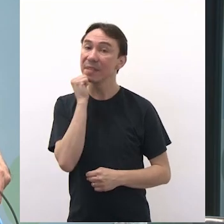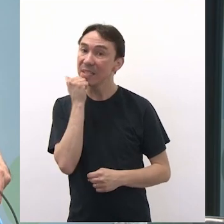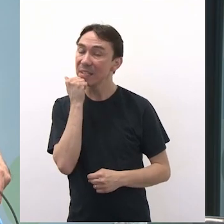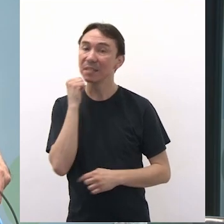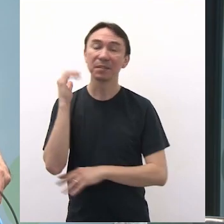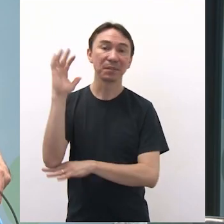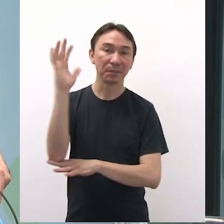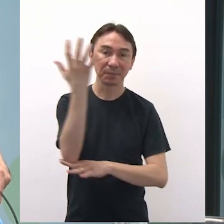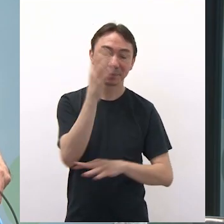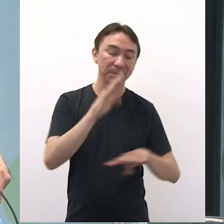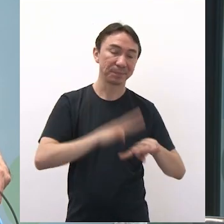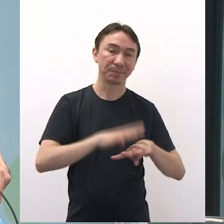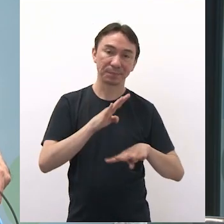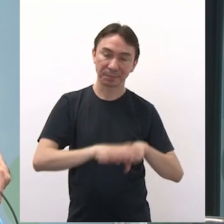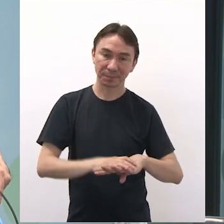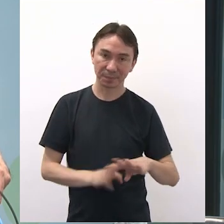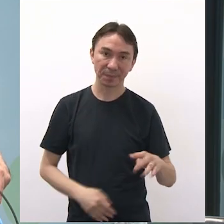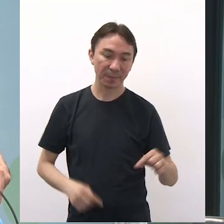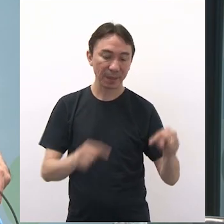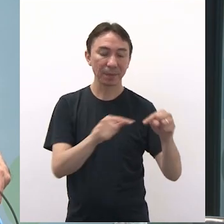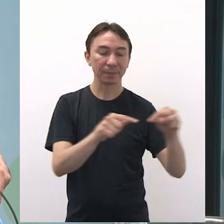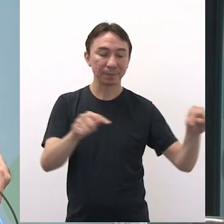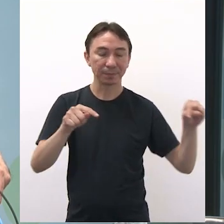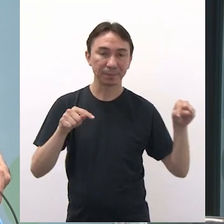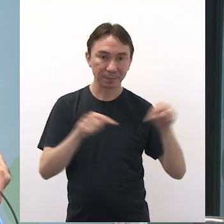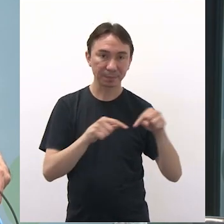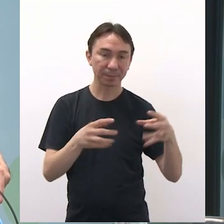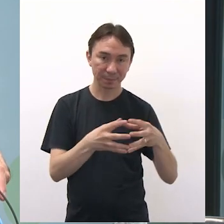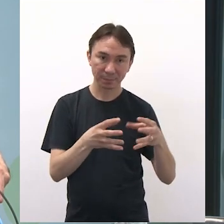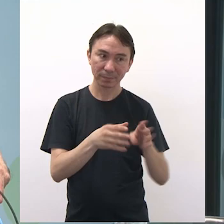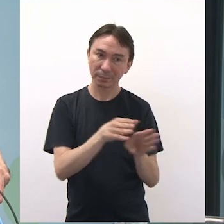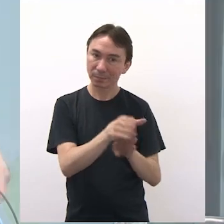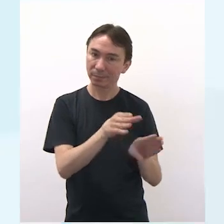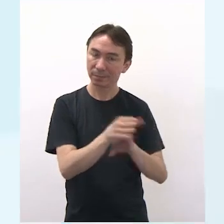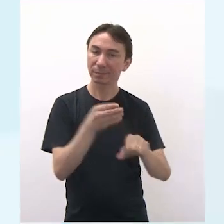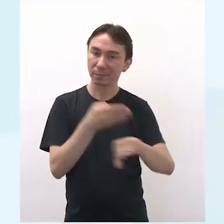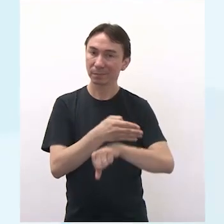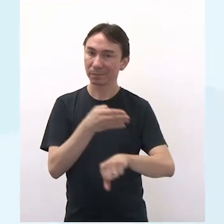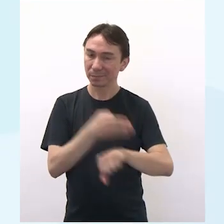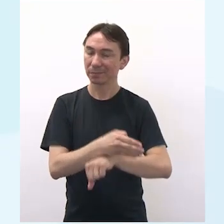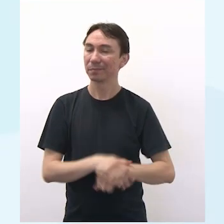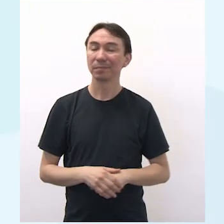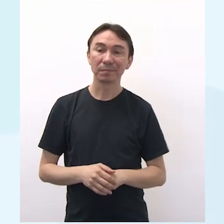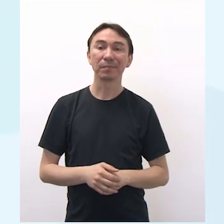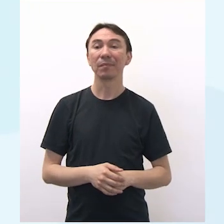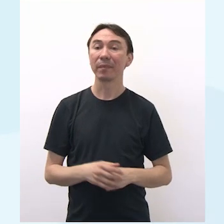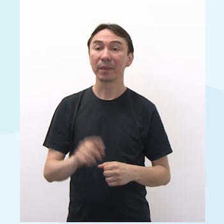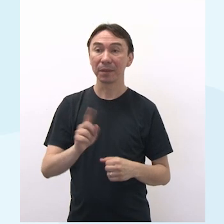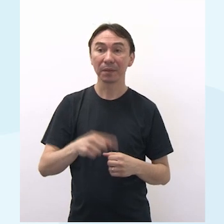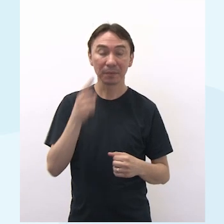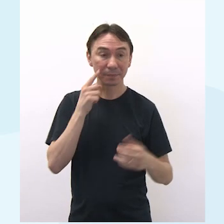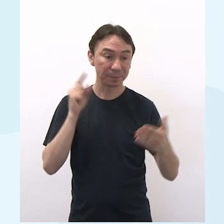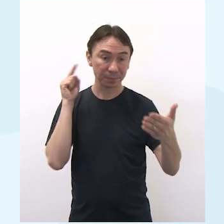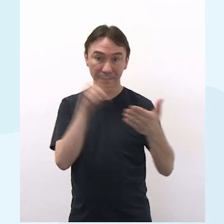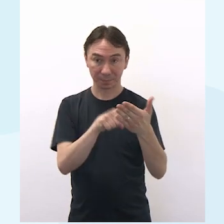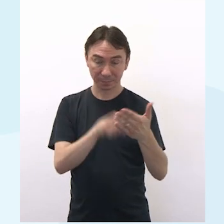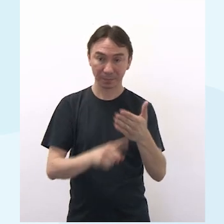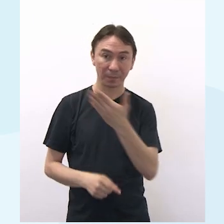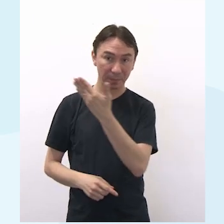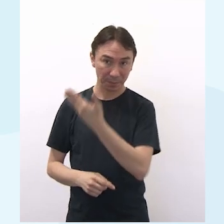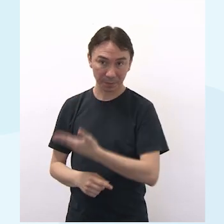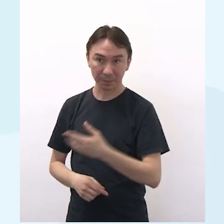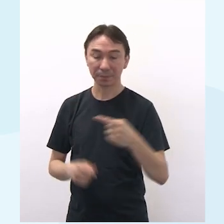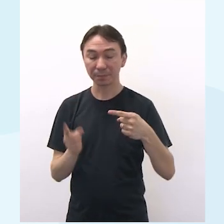Classe Participativo. Vamos aí aos objetivos da TPC de hoje, subsidiar o Conselho de Classe de